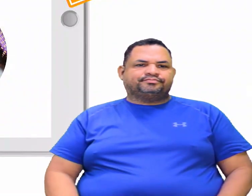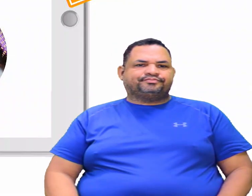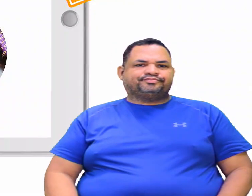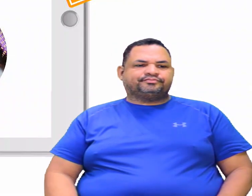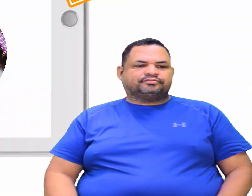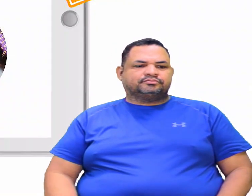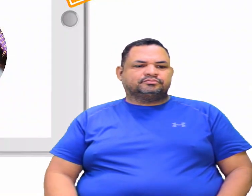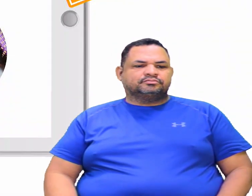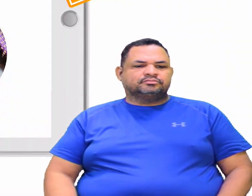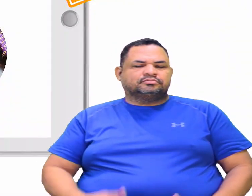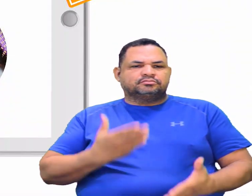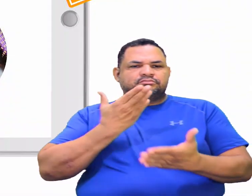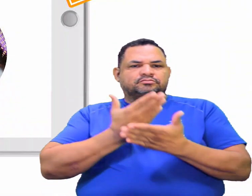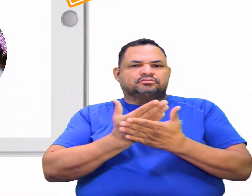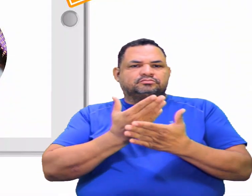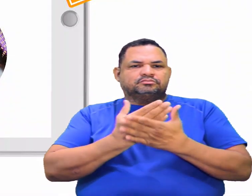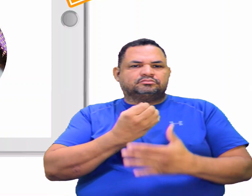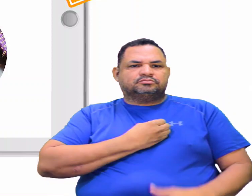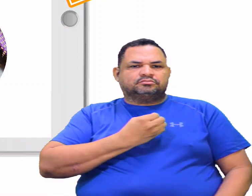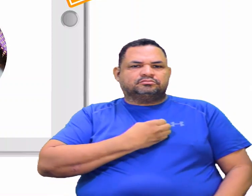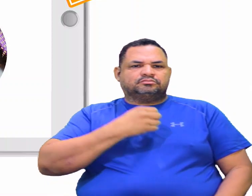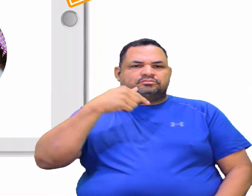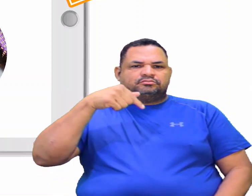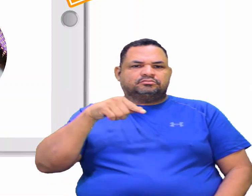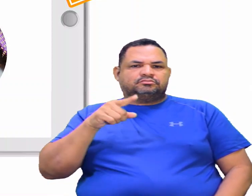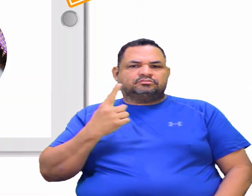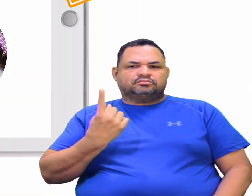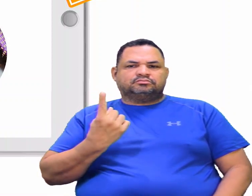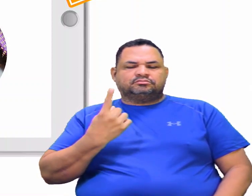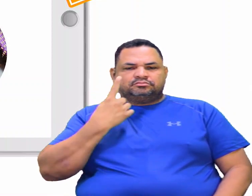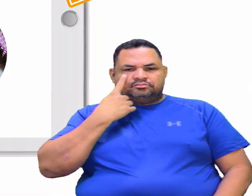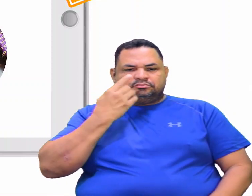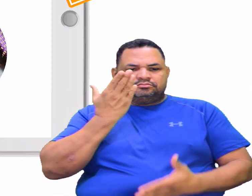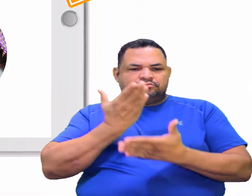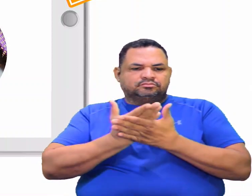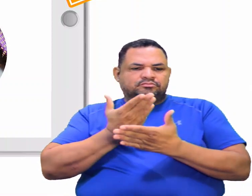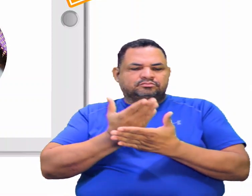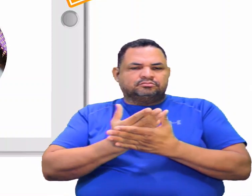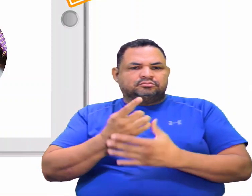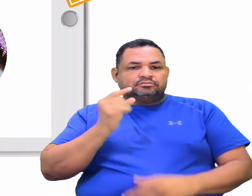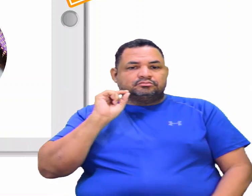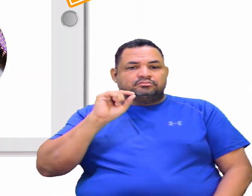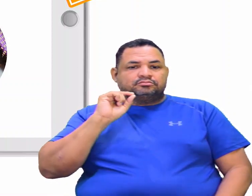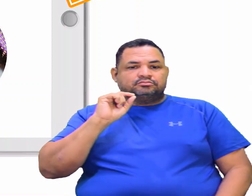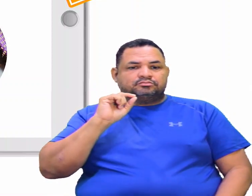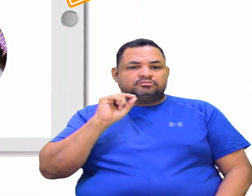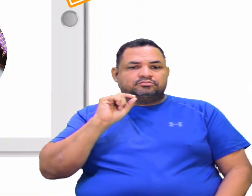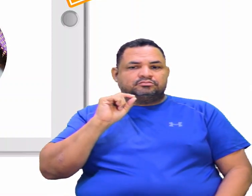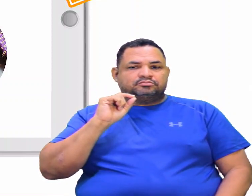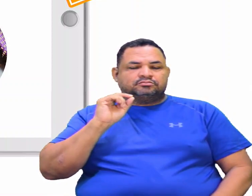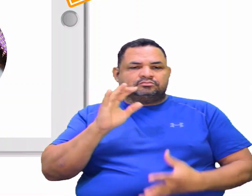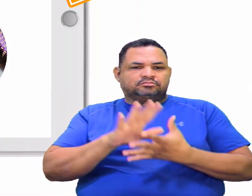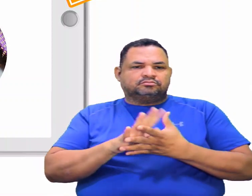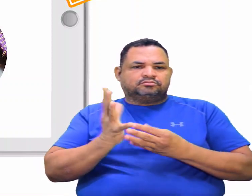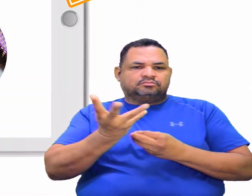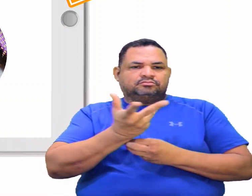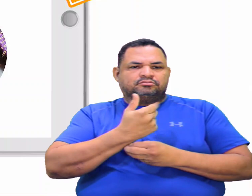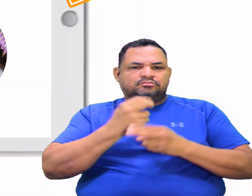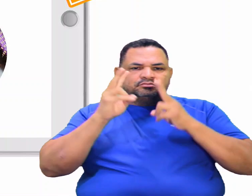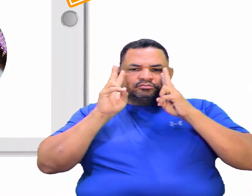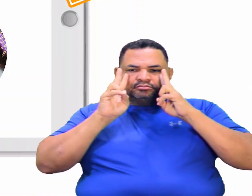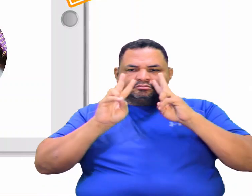lá na aula 7.1 nós vamos ver nós vamos lembrar aqui o que foi dito na na arte visual